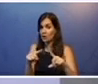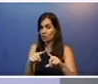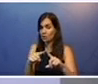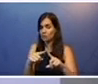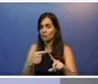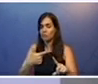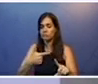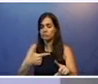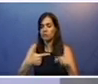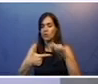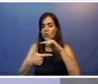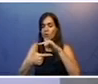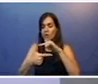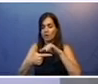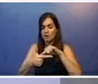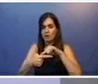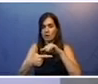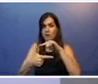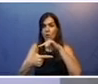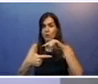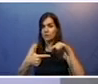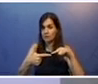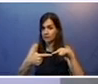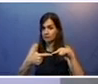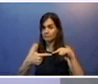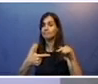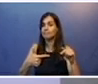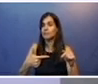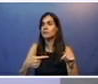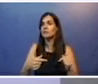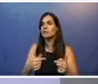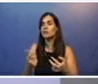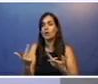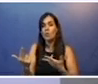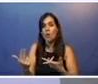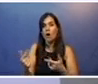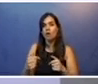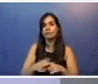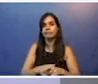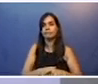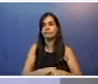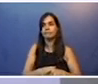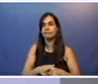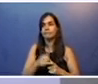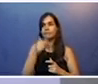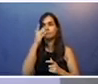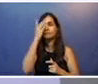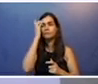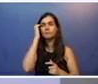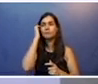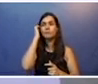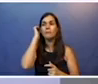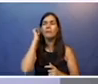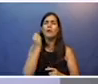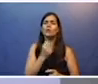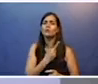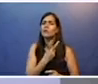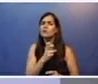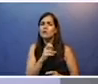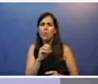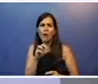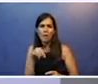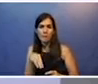E se ele tem esses dois ângulos com o mesmo valor, esses dois lados também vão ter o mesmo valor. Ou seja, se aqui for